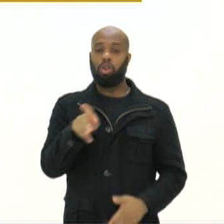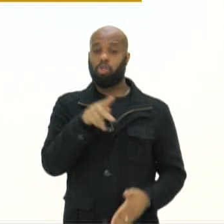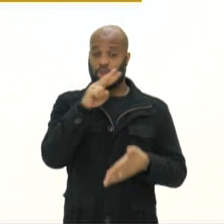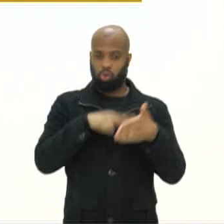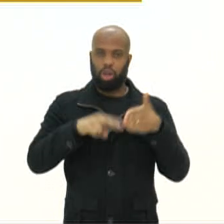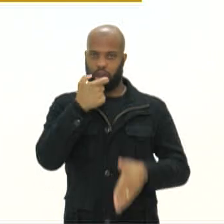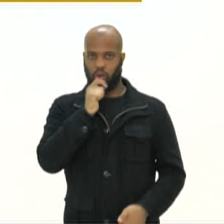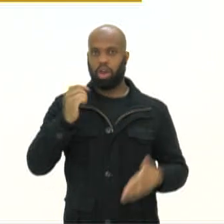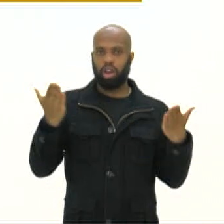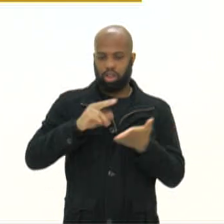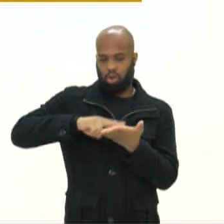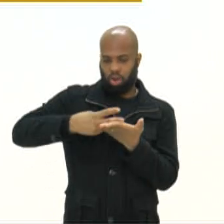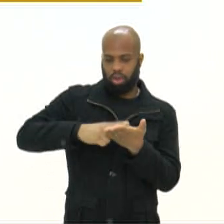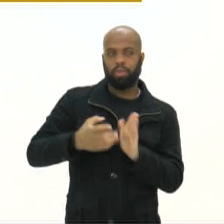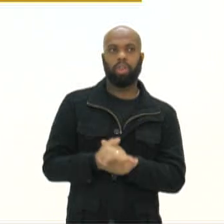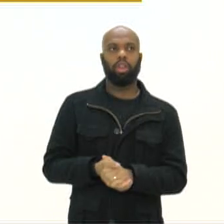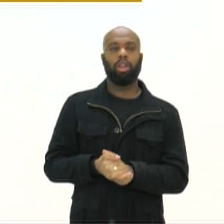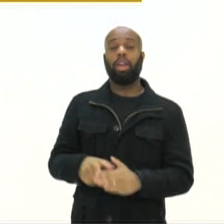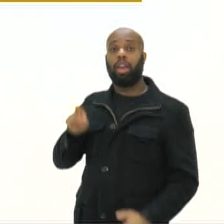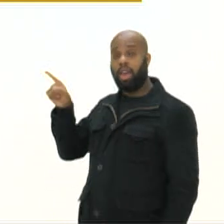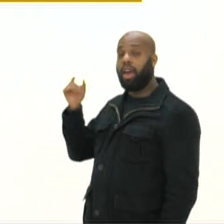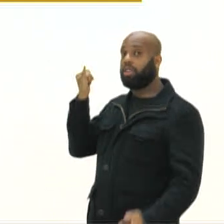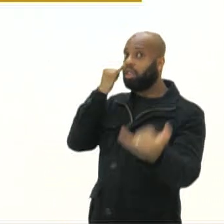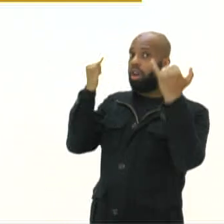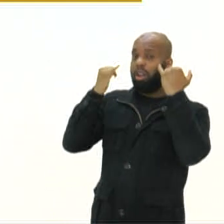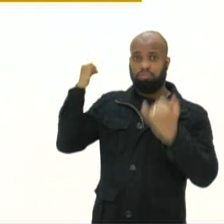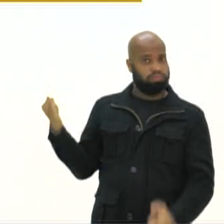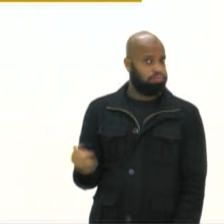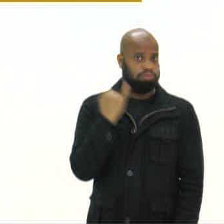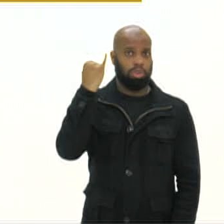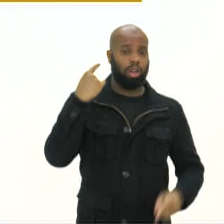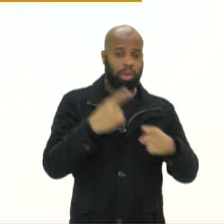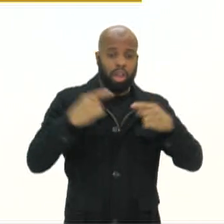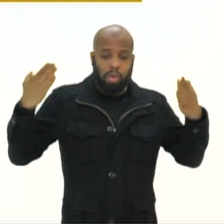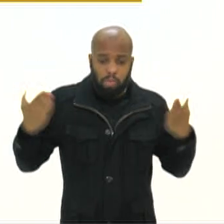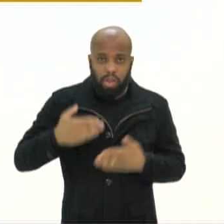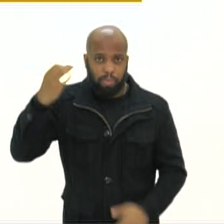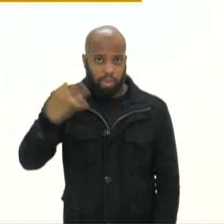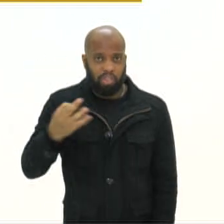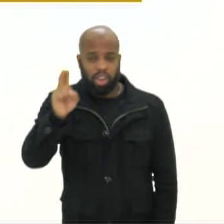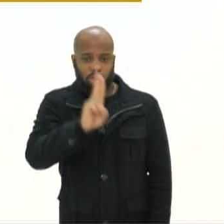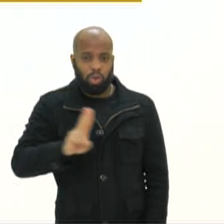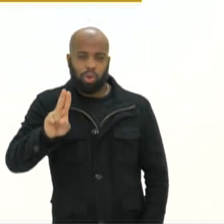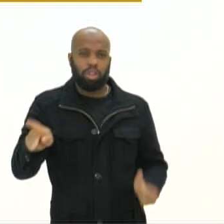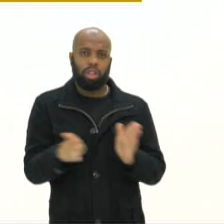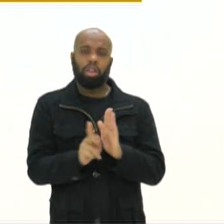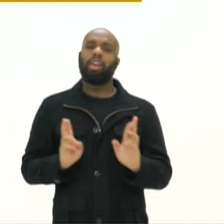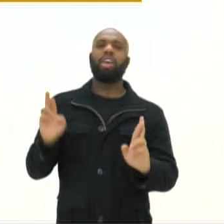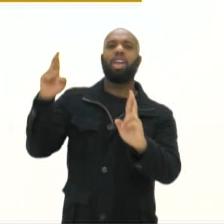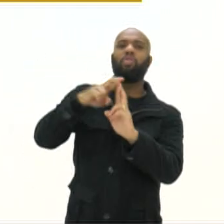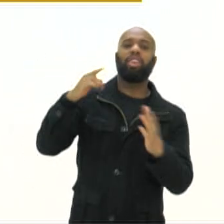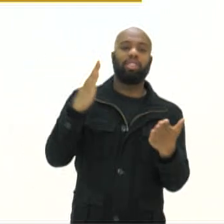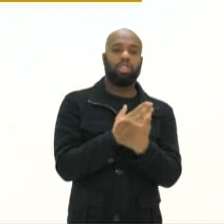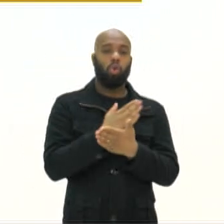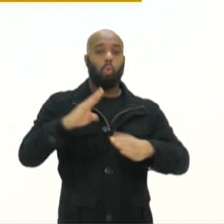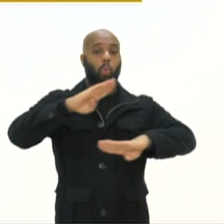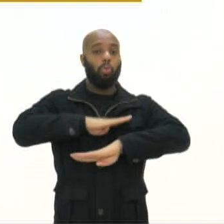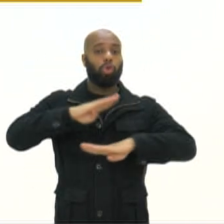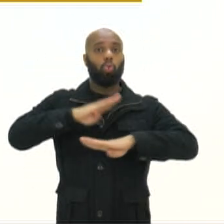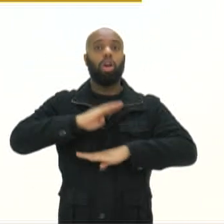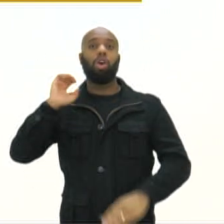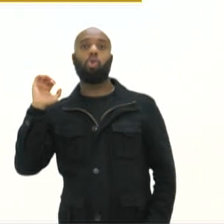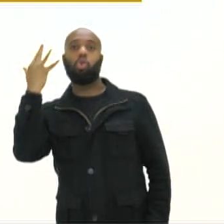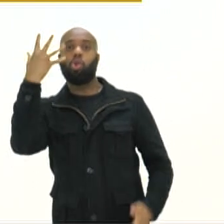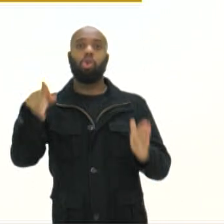in the past. Essa informação é importantíssima. O presente perfeito ele é utilizado para se referir a uma situação que aconteceu em